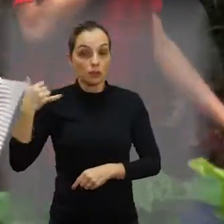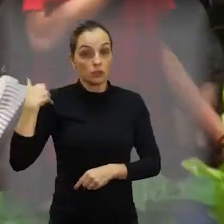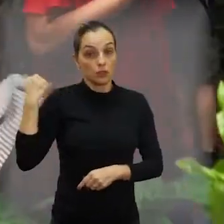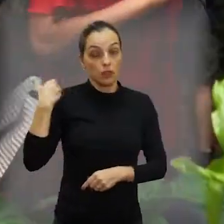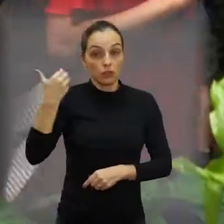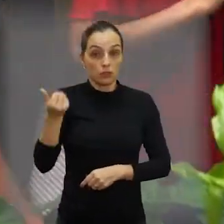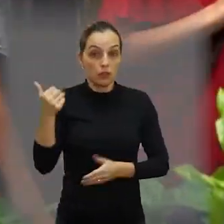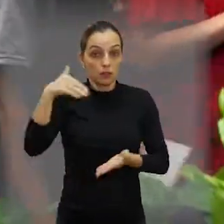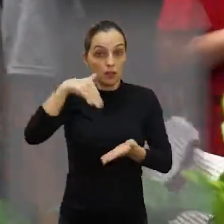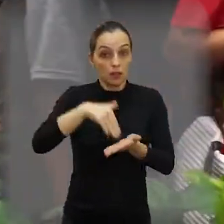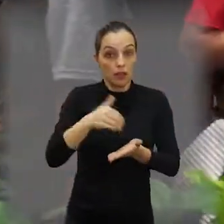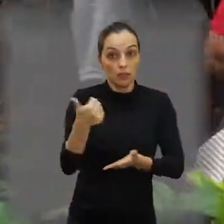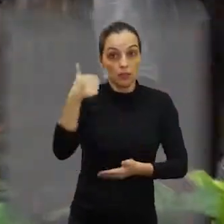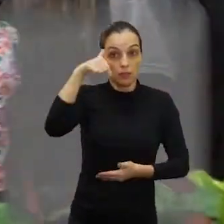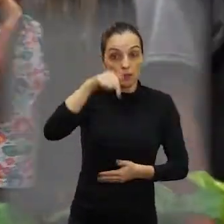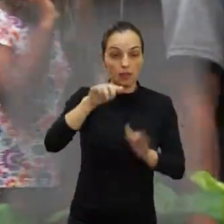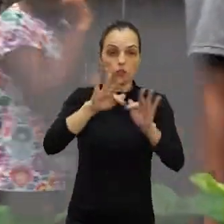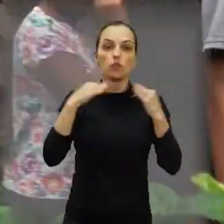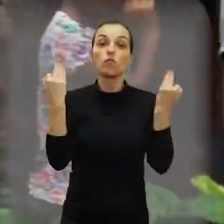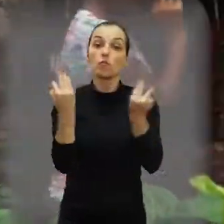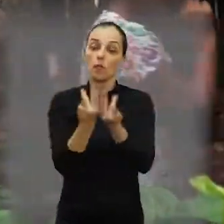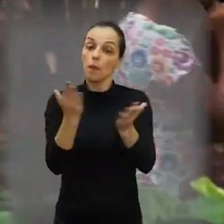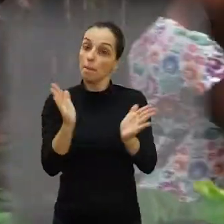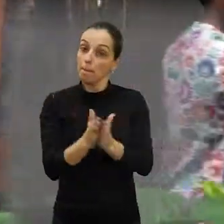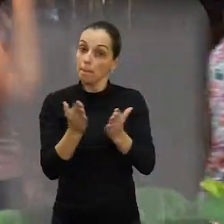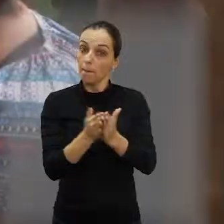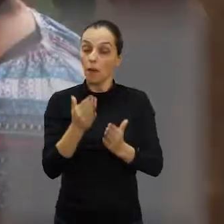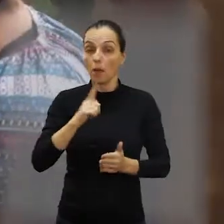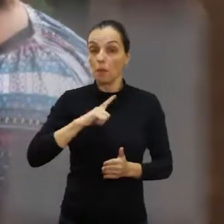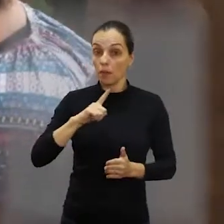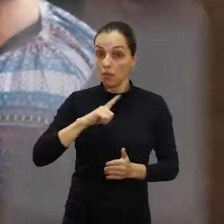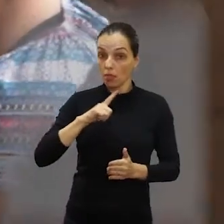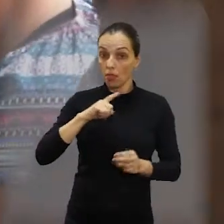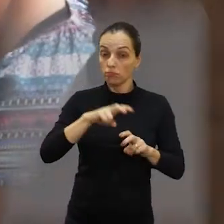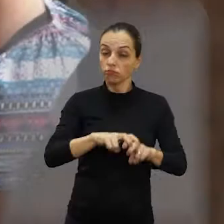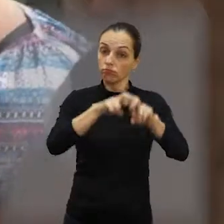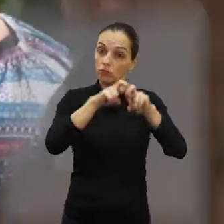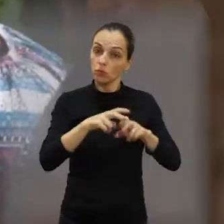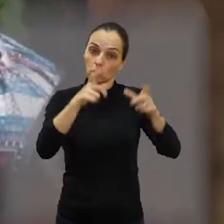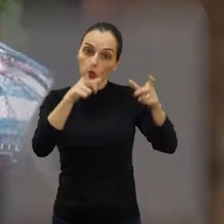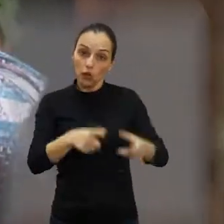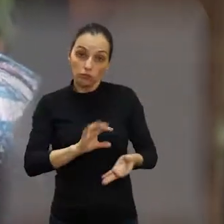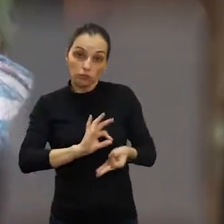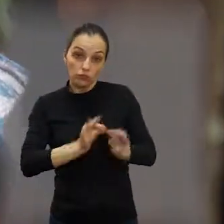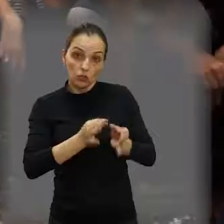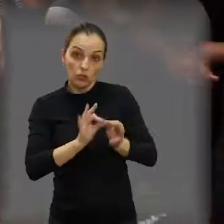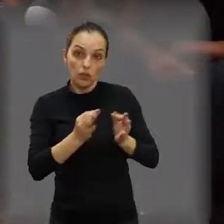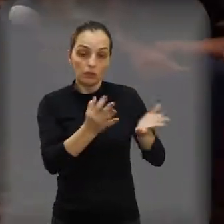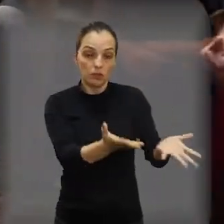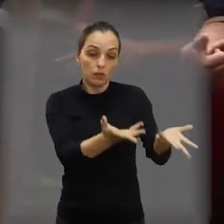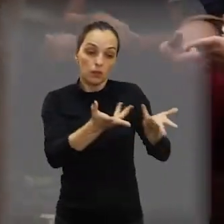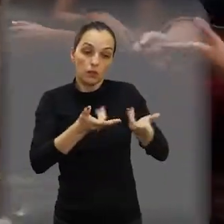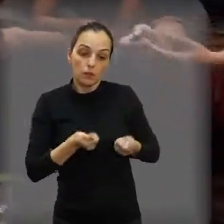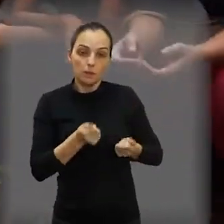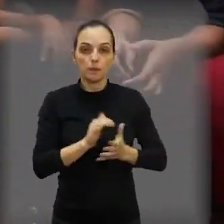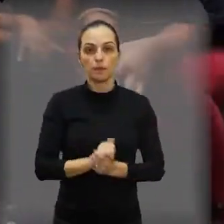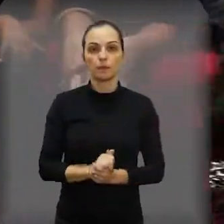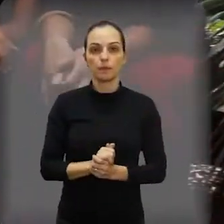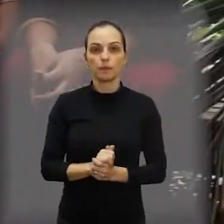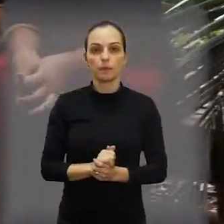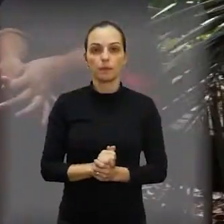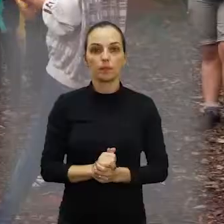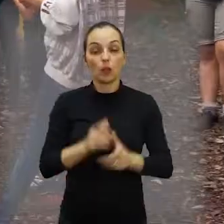que realiza atividades direcionadas a meninas e adolescentes de 6 a 17 anos, priorizando famílias de baixa